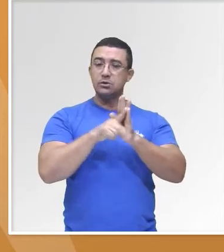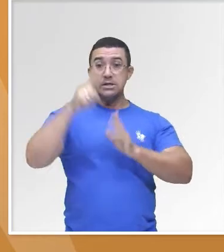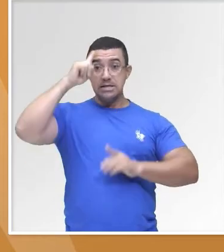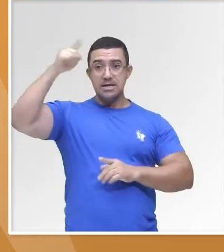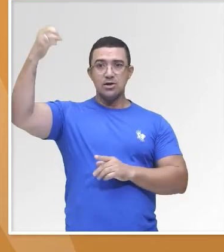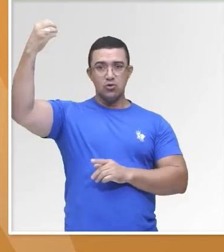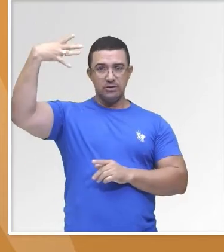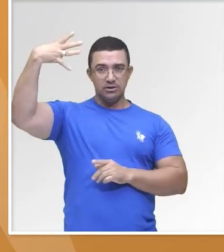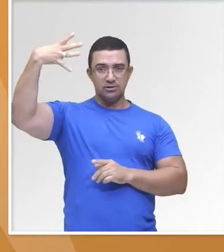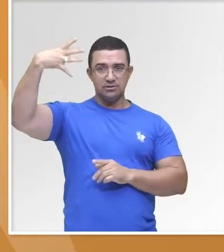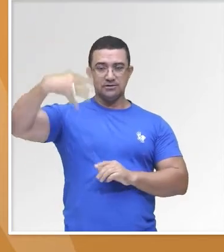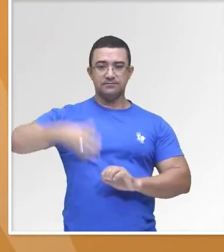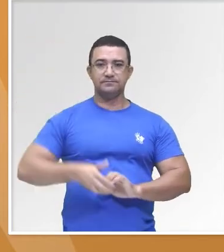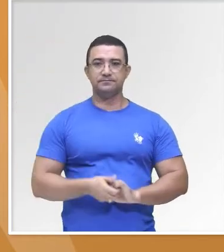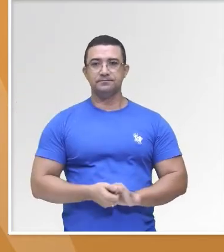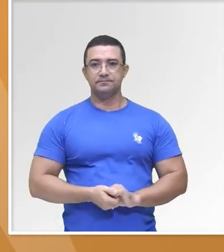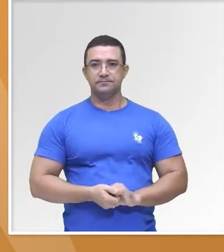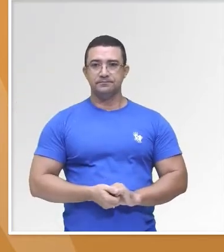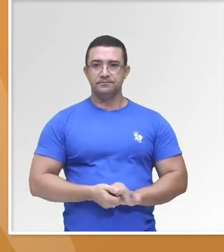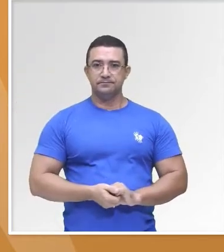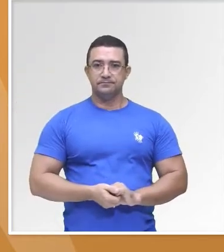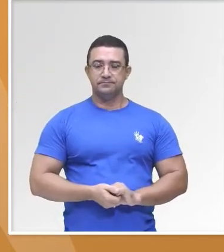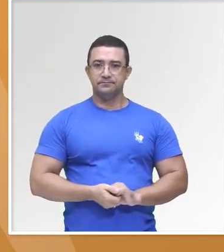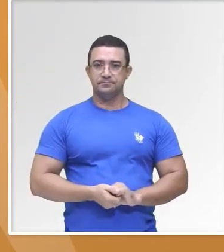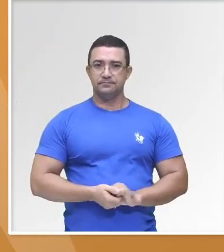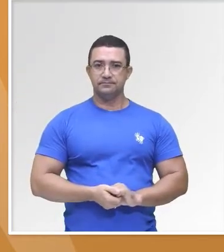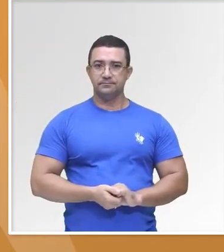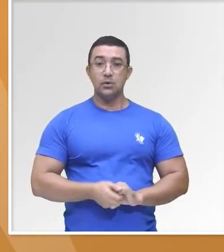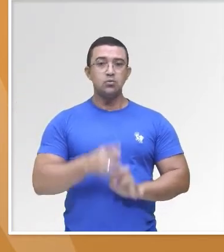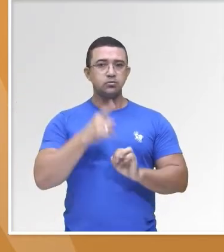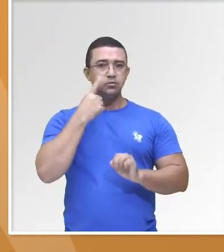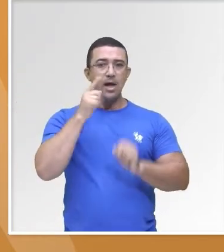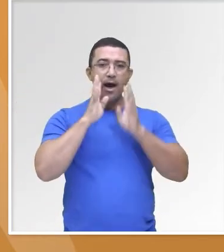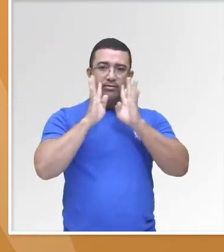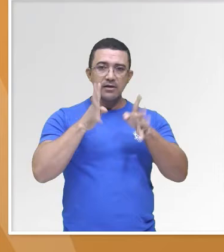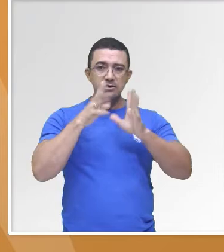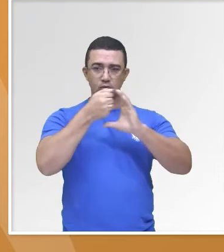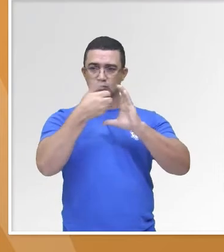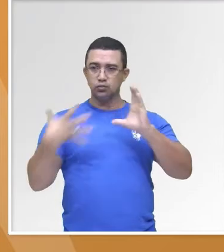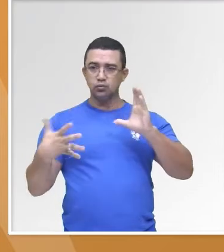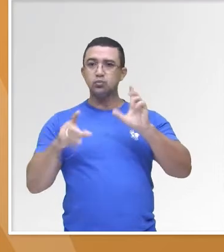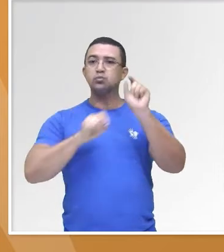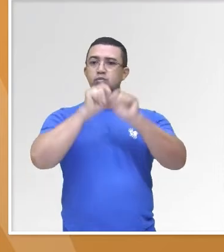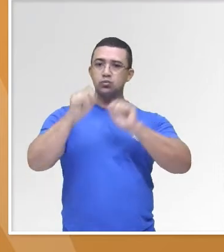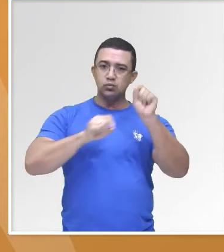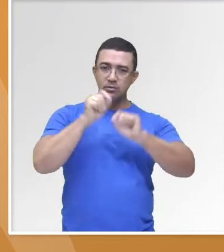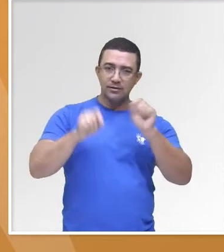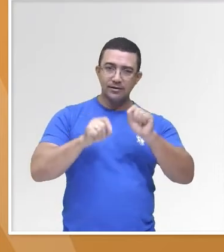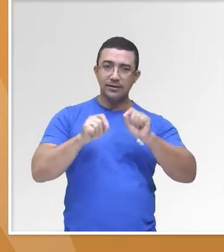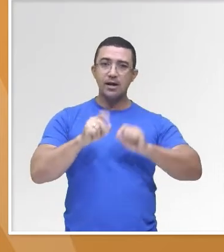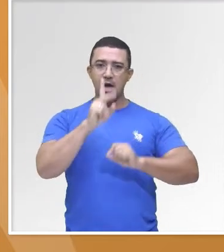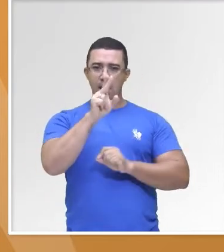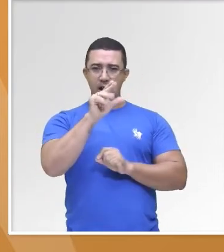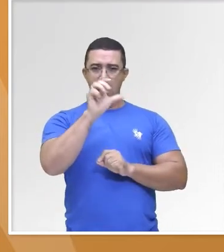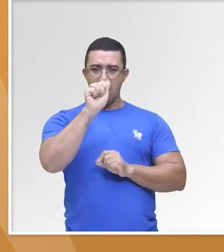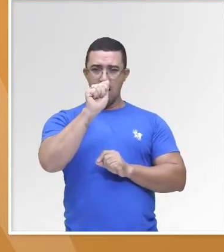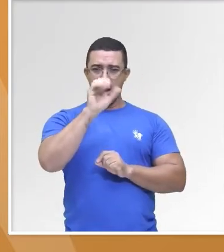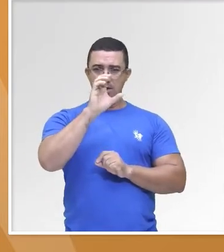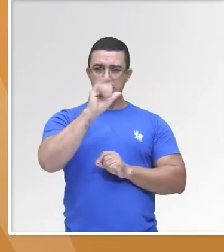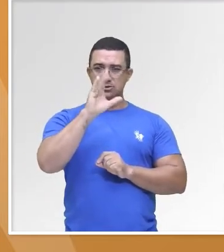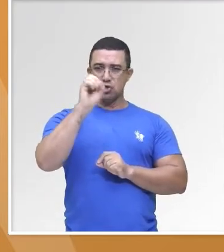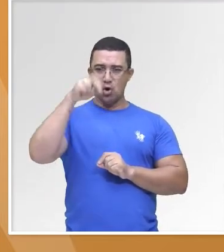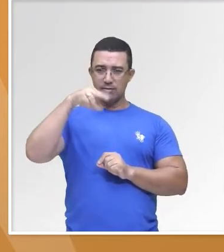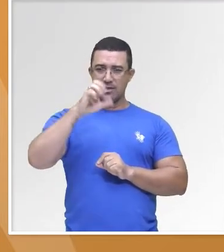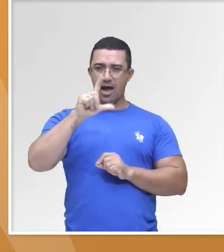Então, muita atenção aí sobre essas características. O que é o racionalismo? A ideia de racionalidade, de